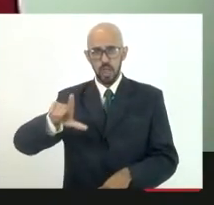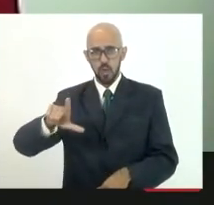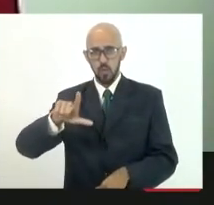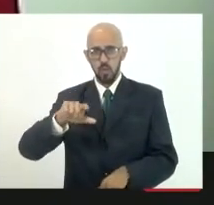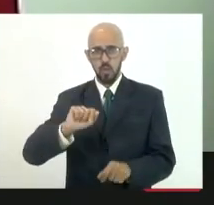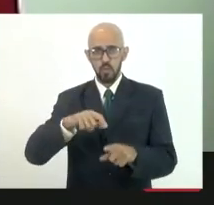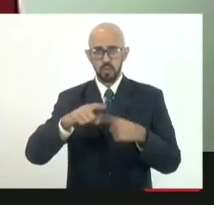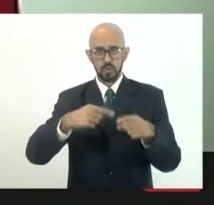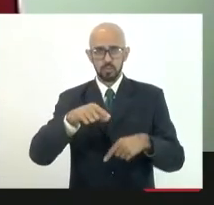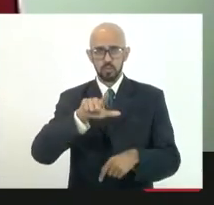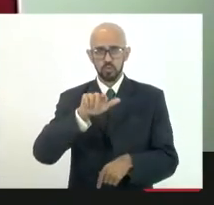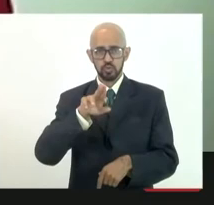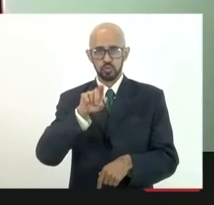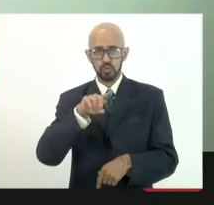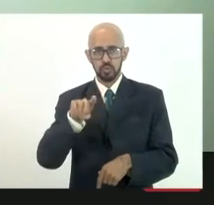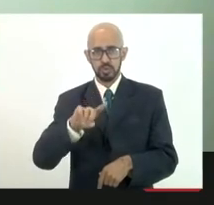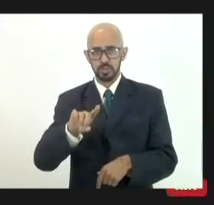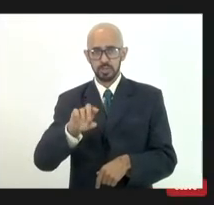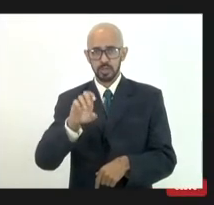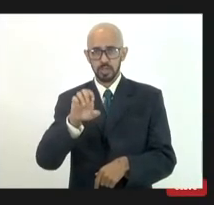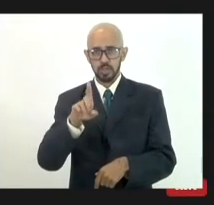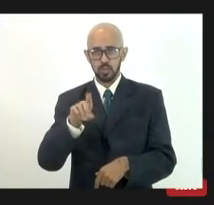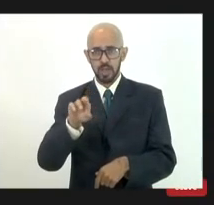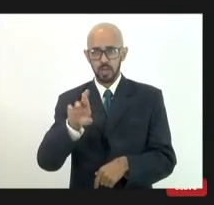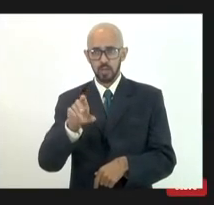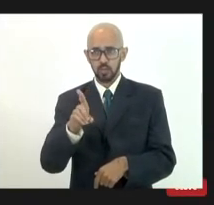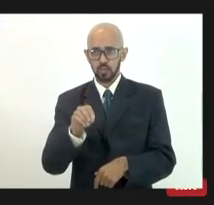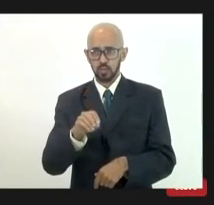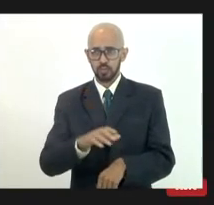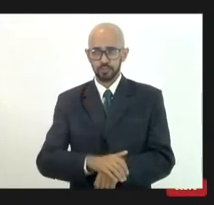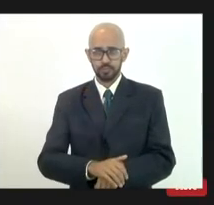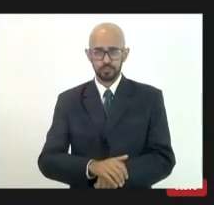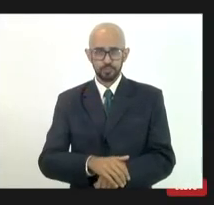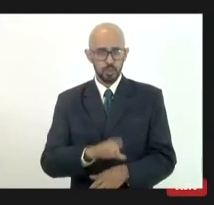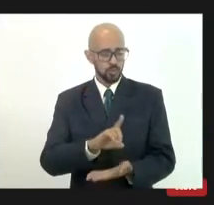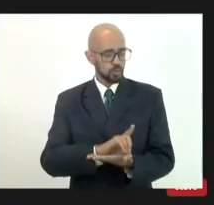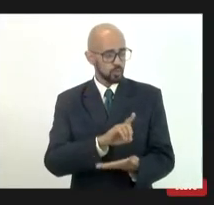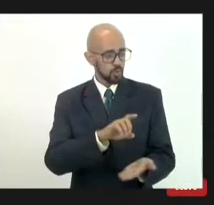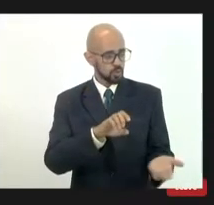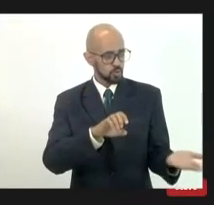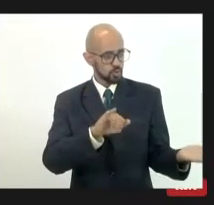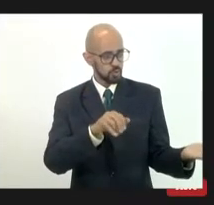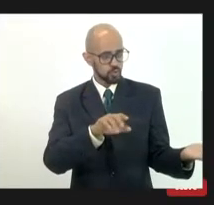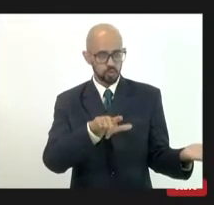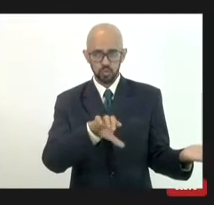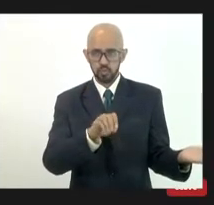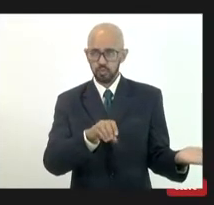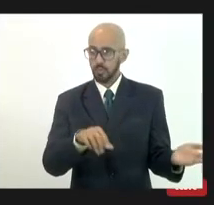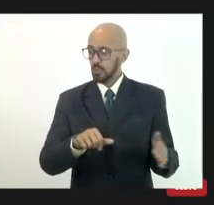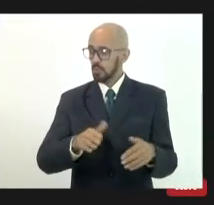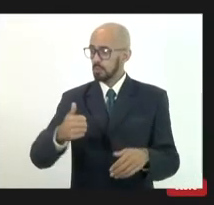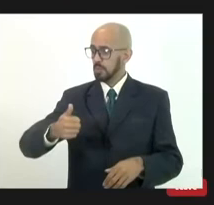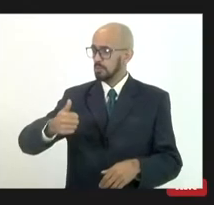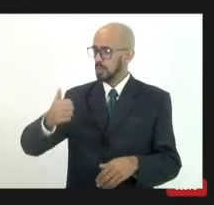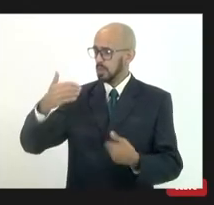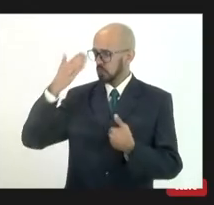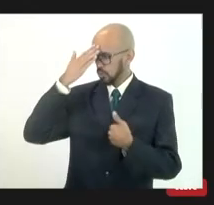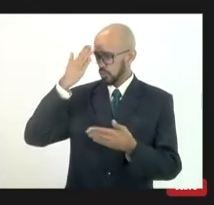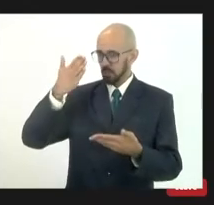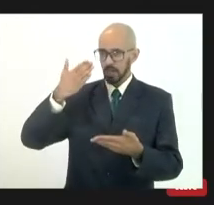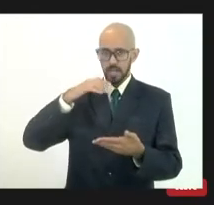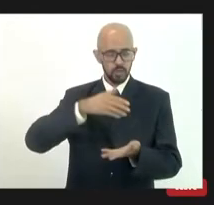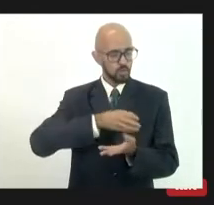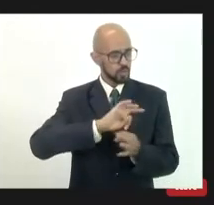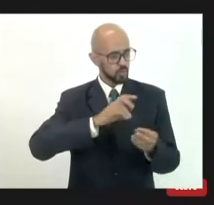Luiz Eduardo. Doutor Júlio, por favor. Bom, primeiro, muito obrigado aí por todas as considerações,